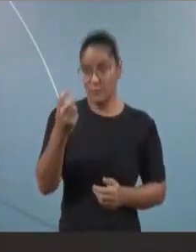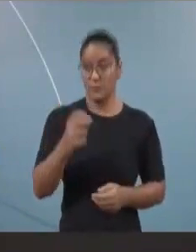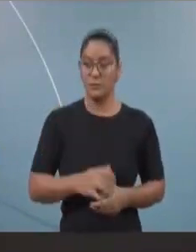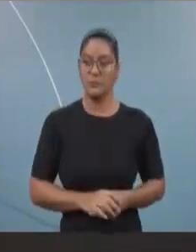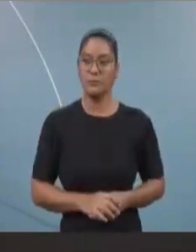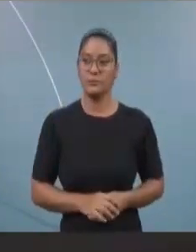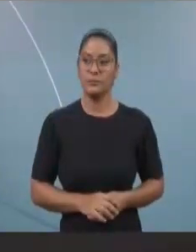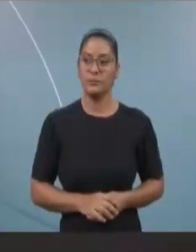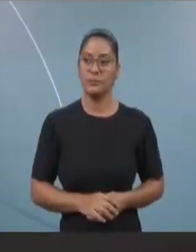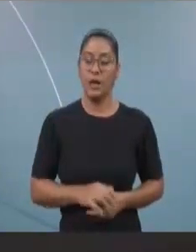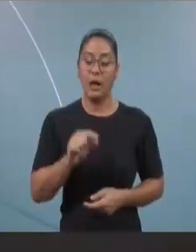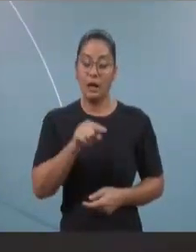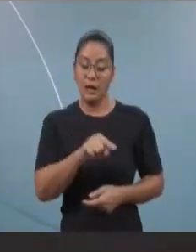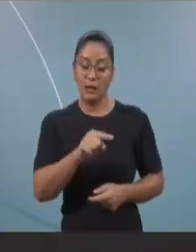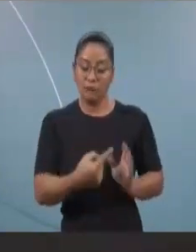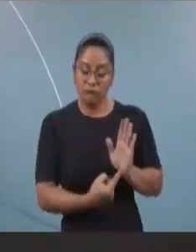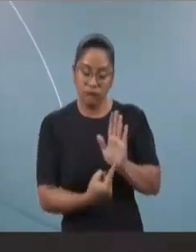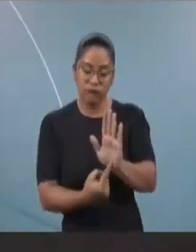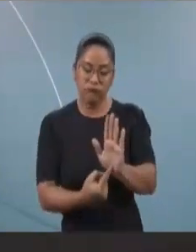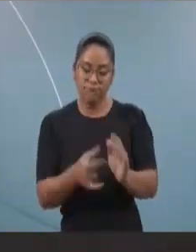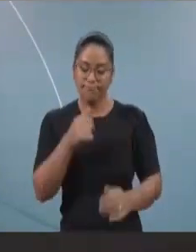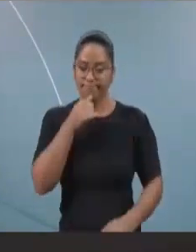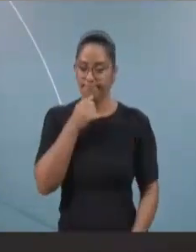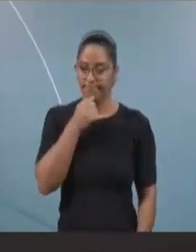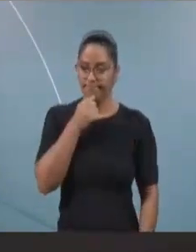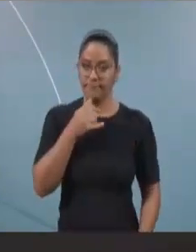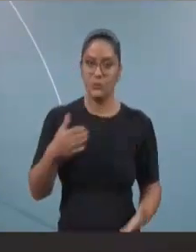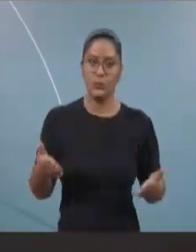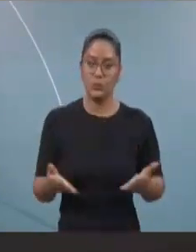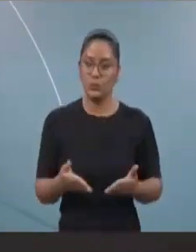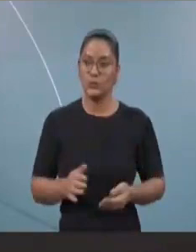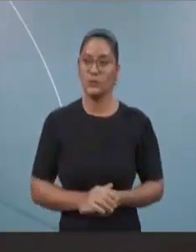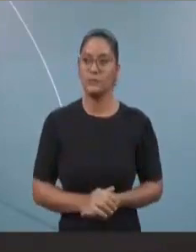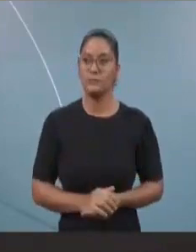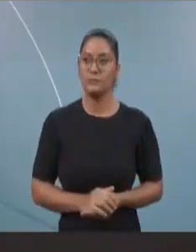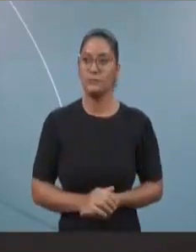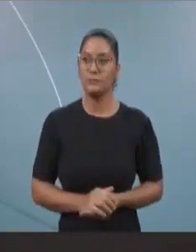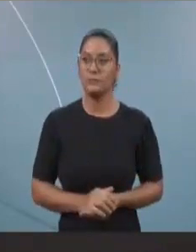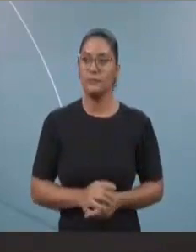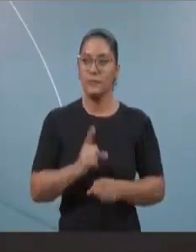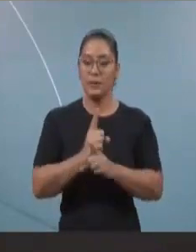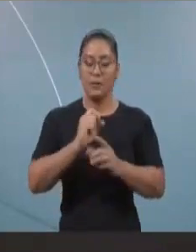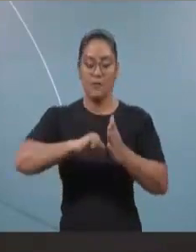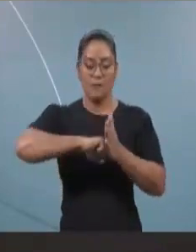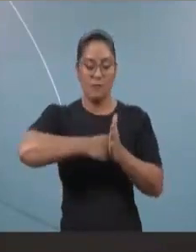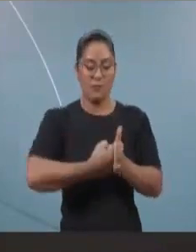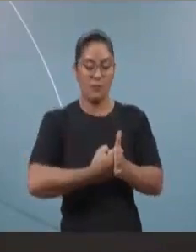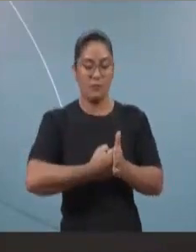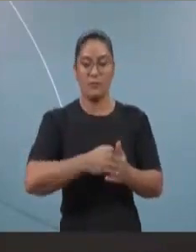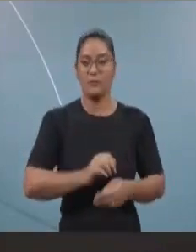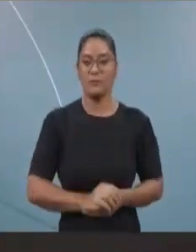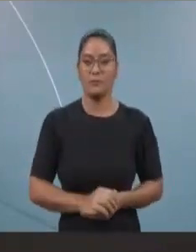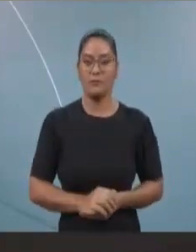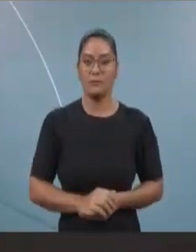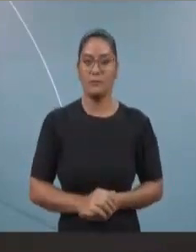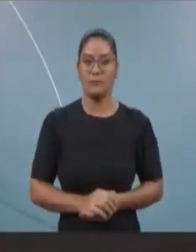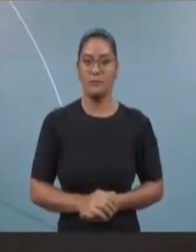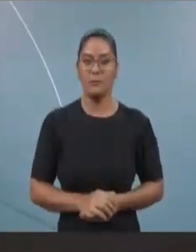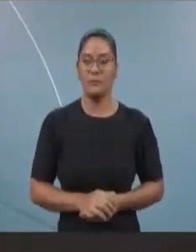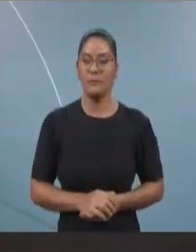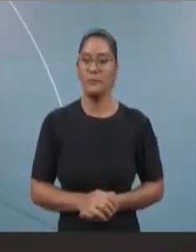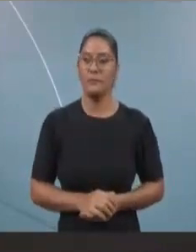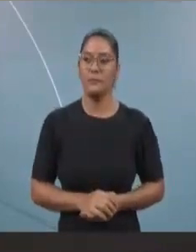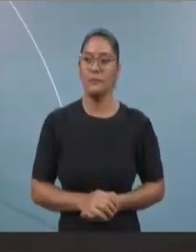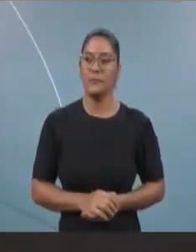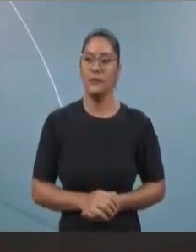apresentando naquele local Infelizmente hoje o ginásio encontra-se fechado e o ginásio ele não contempla